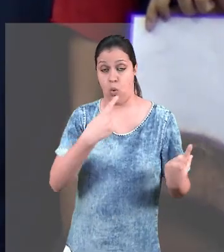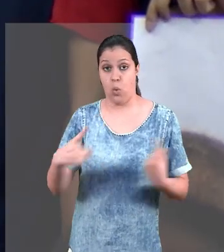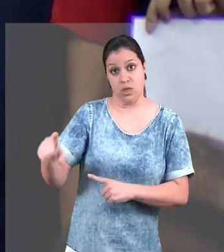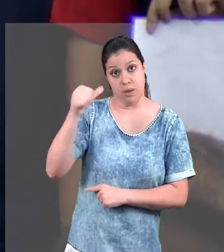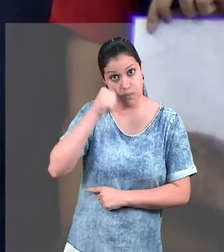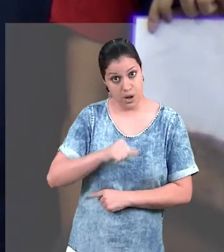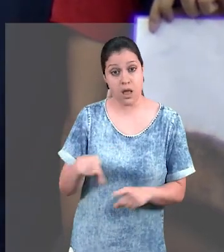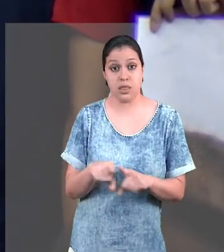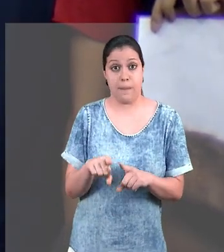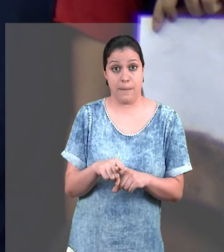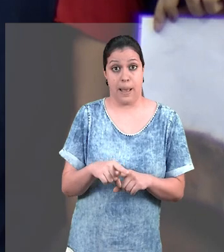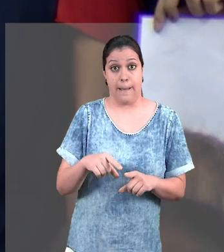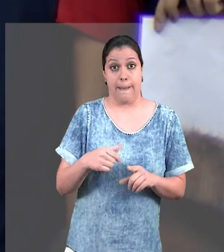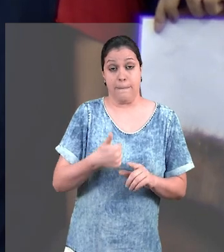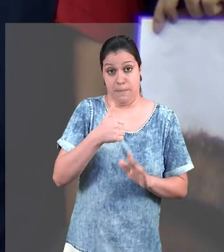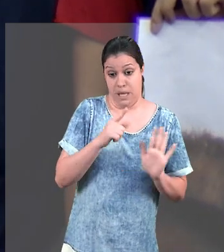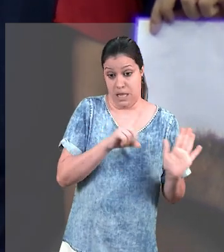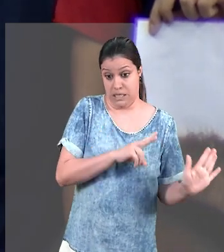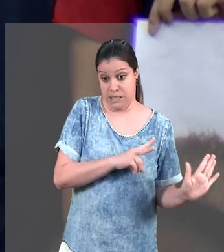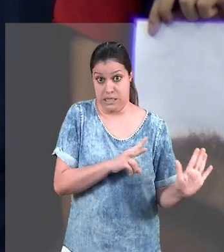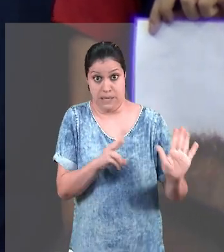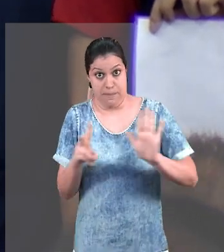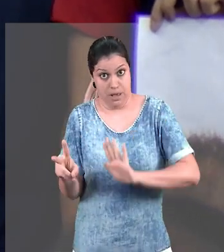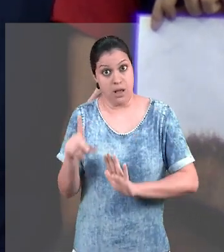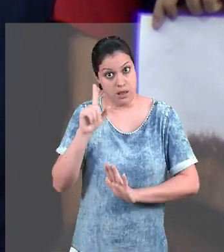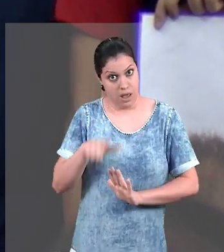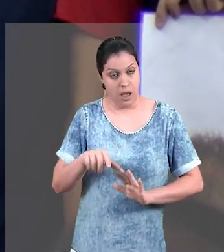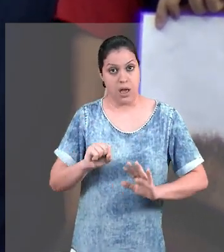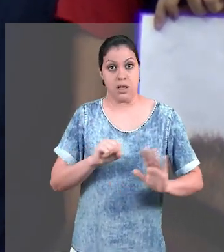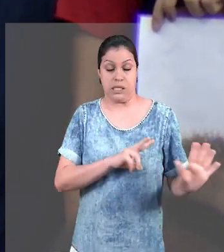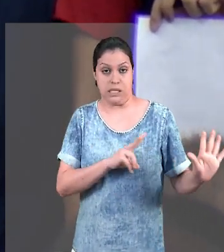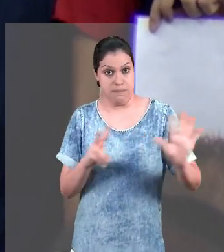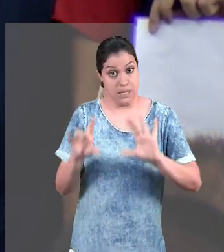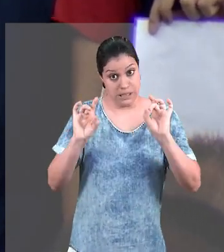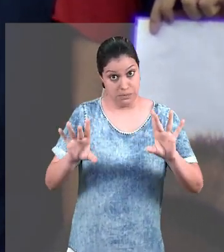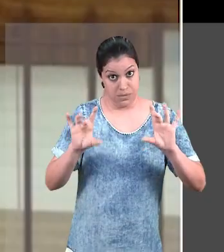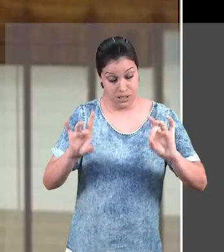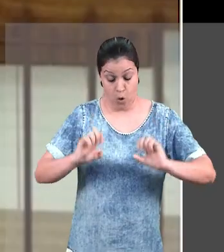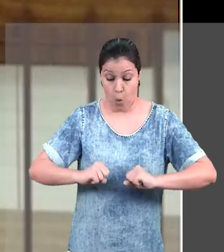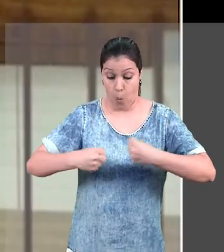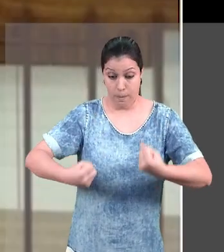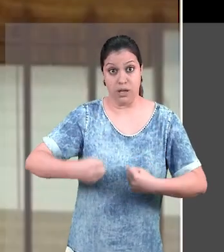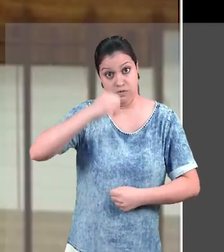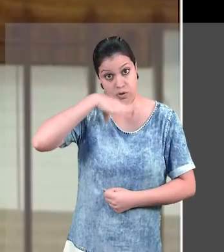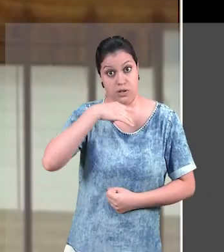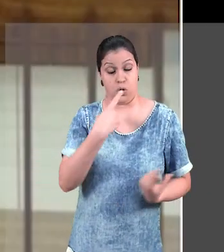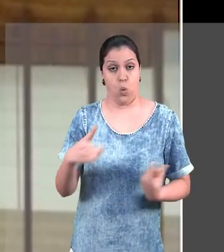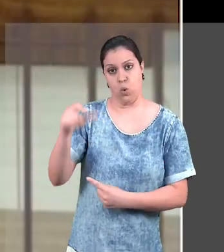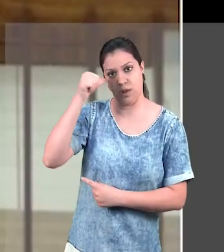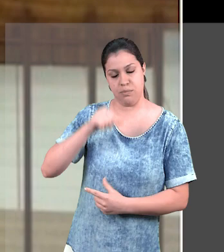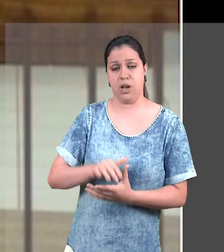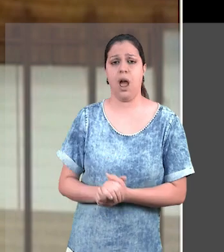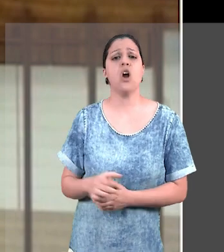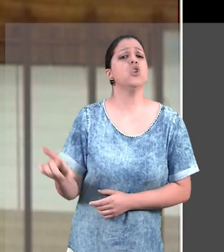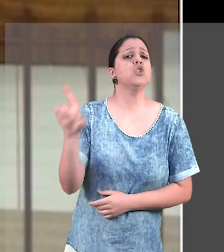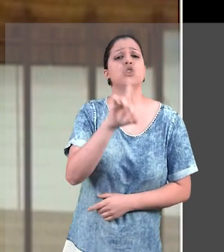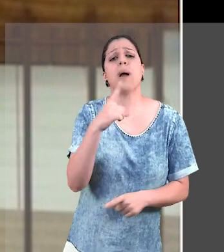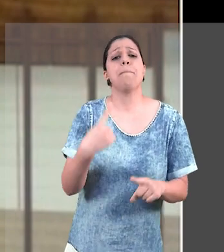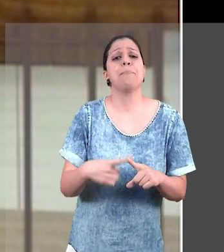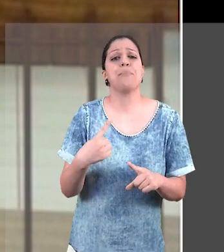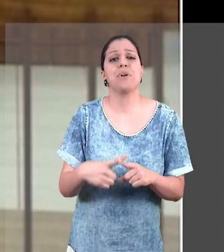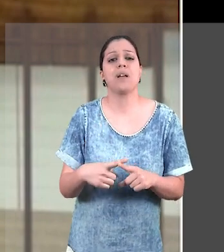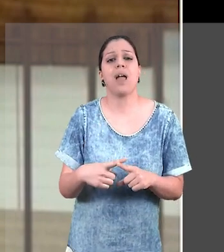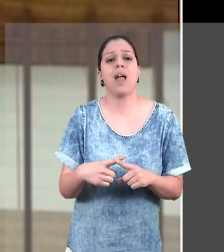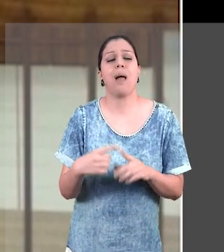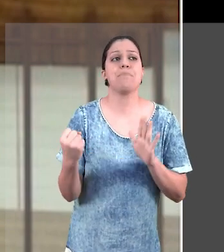primeira semana do mesmo mês como a Semana Estadual de Combate ao Feminicídio. A data foi escolhida por marcar o